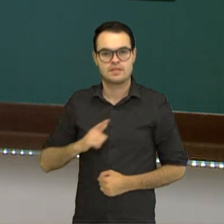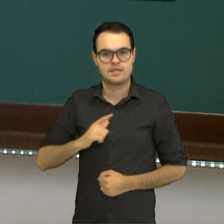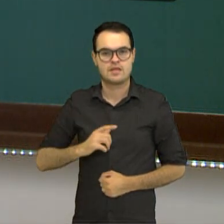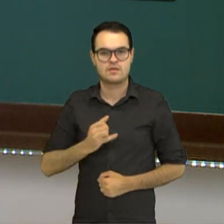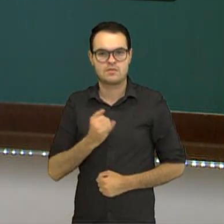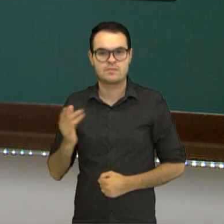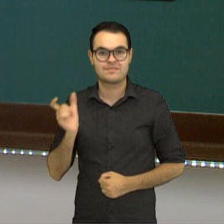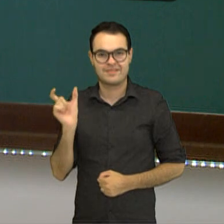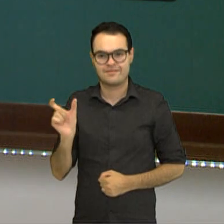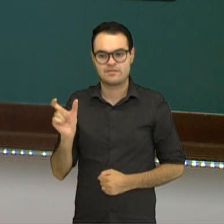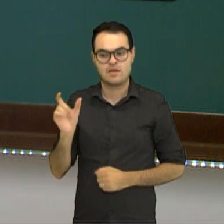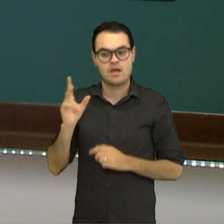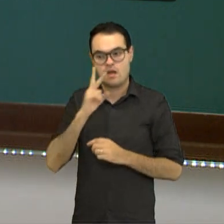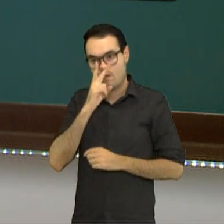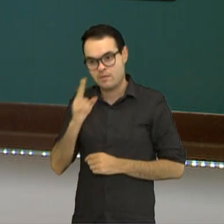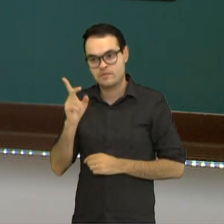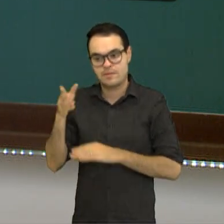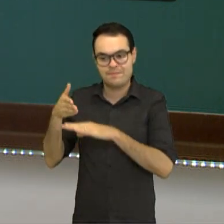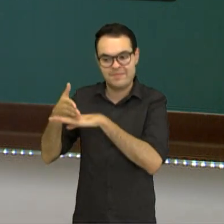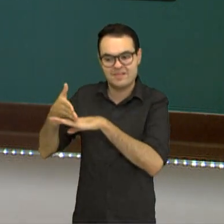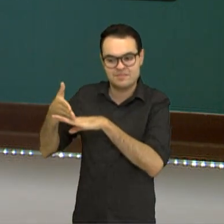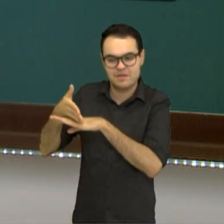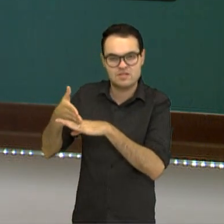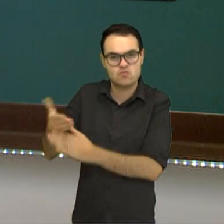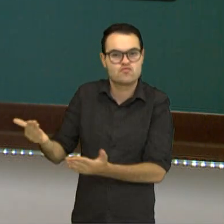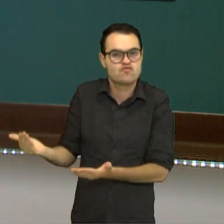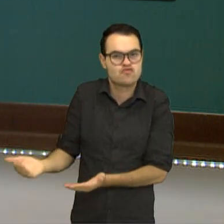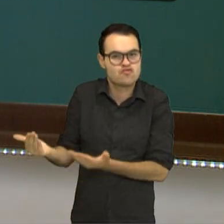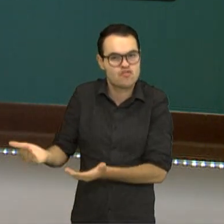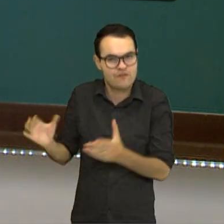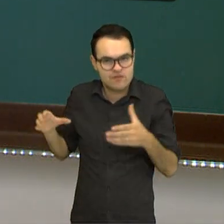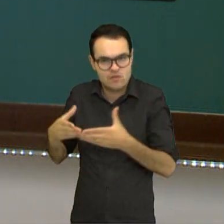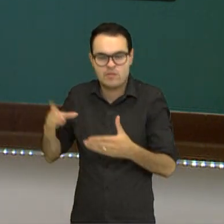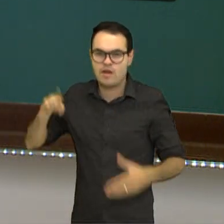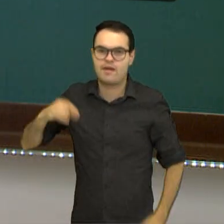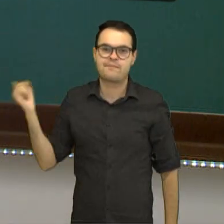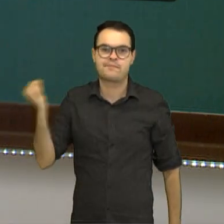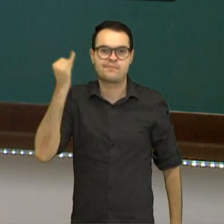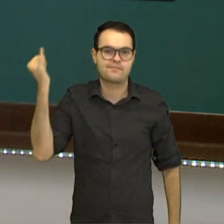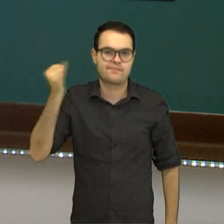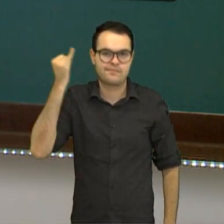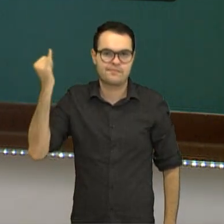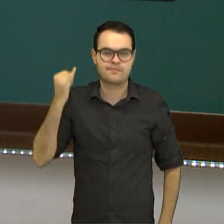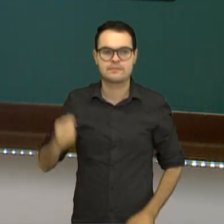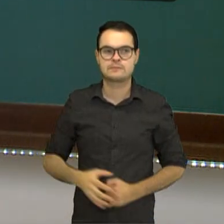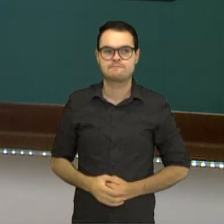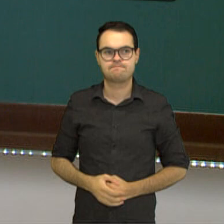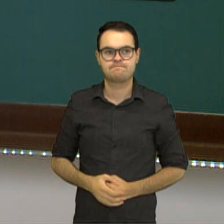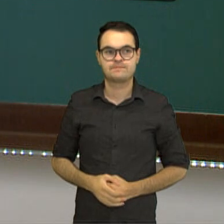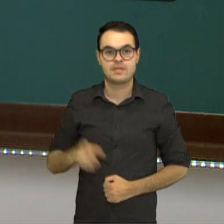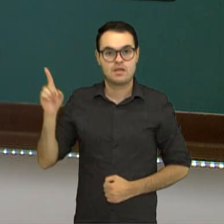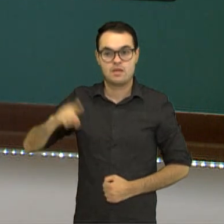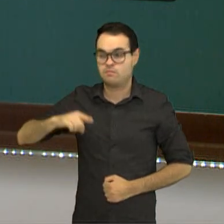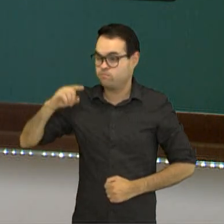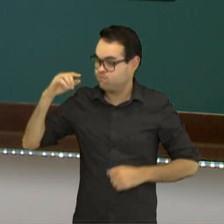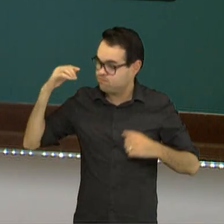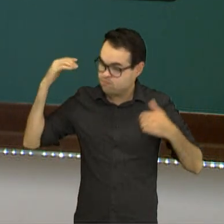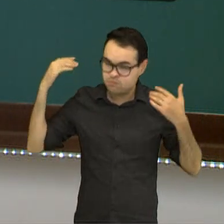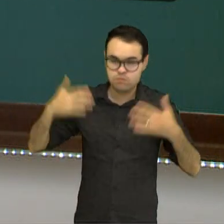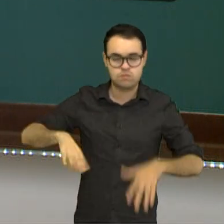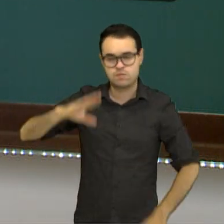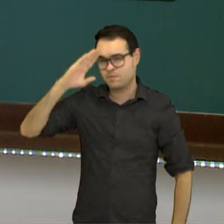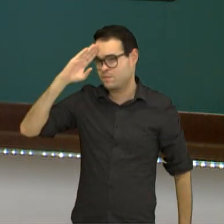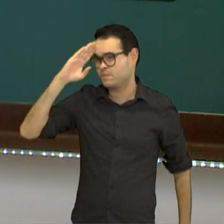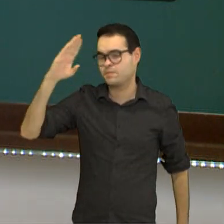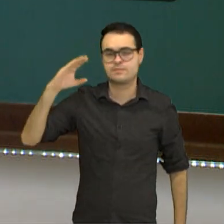Eu acho que a participação da juventude é essencial. It's crucial, é crucial. We need